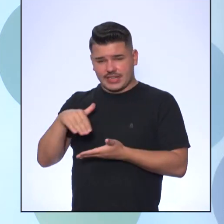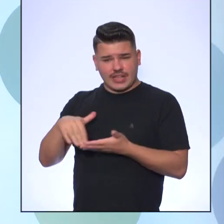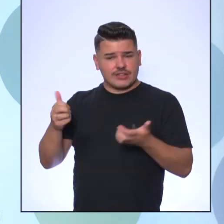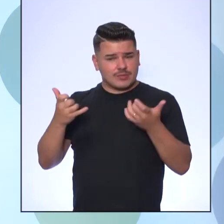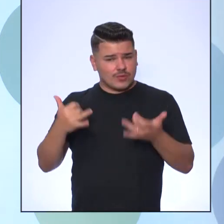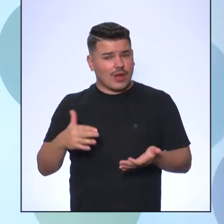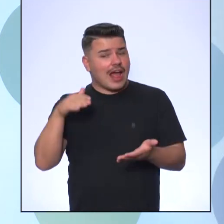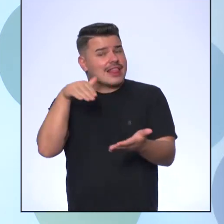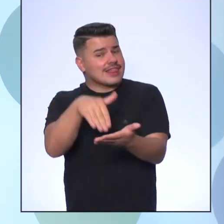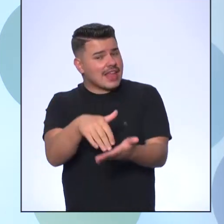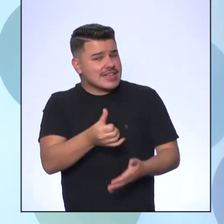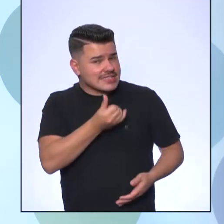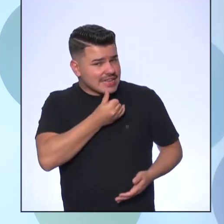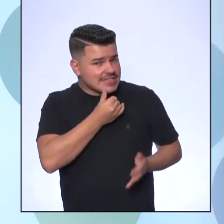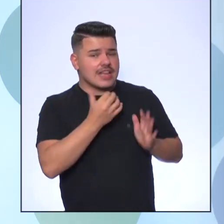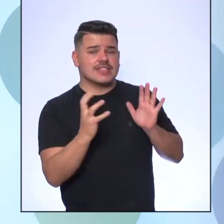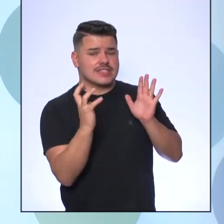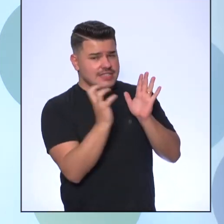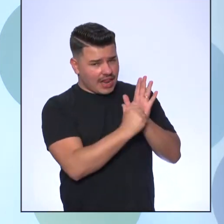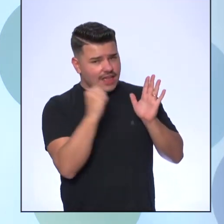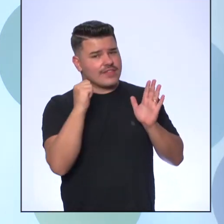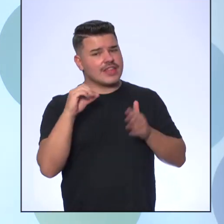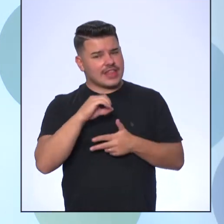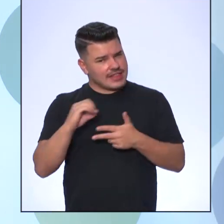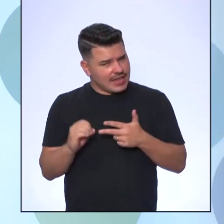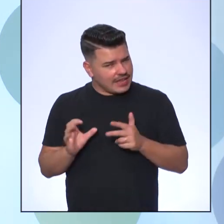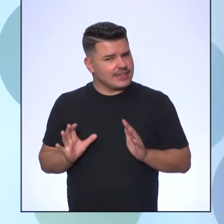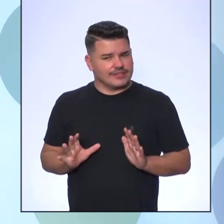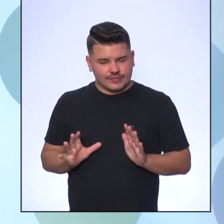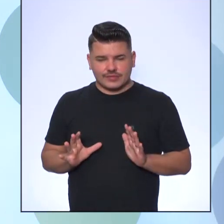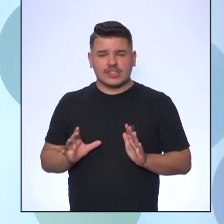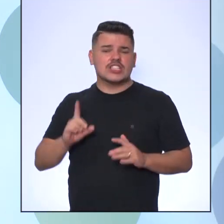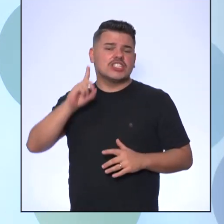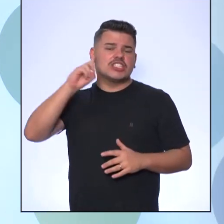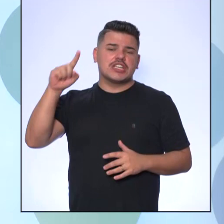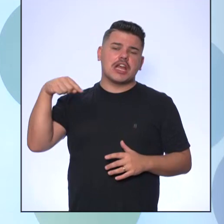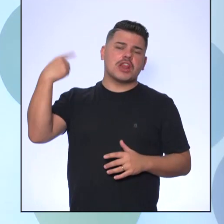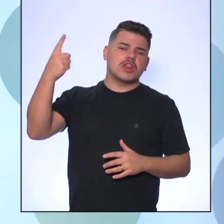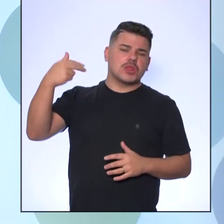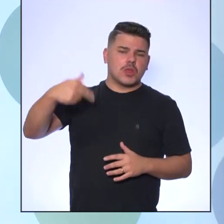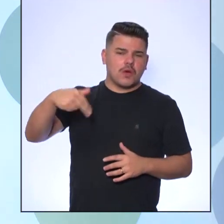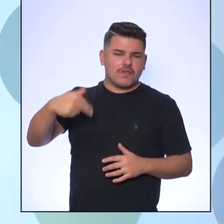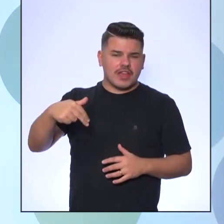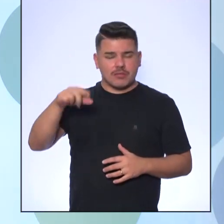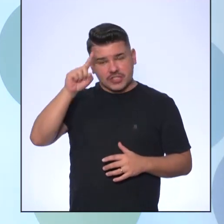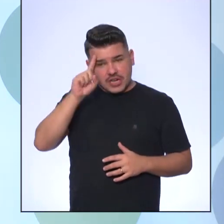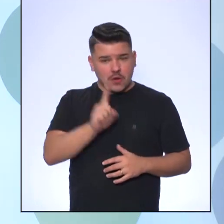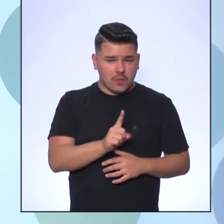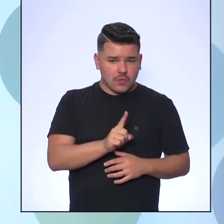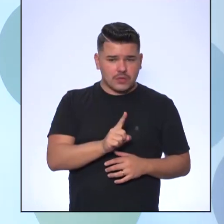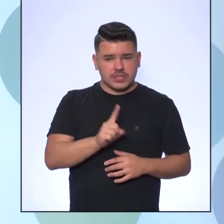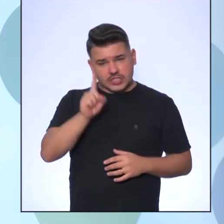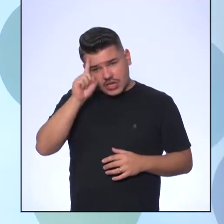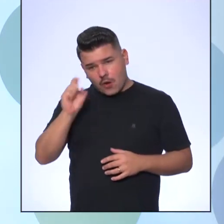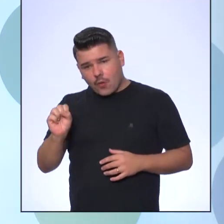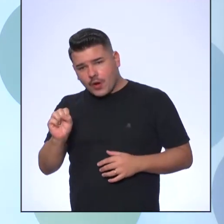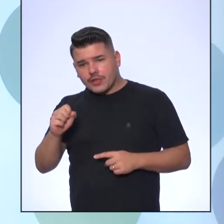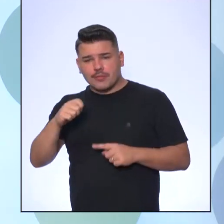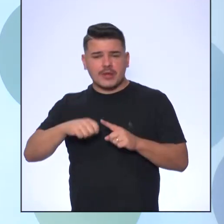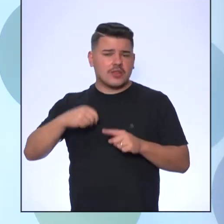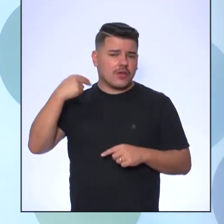pouco. Independente da data de aplicação do Enem, se será em novembro, no dia 1 e 8, se será em dezembro, se